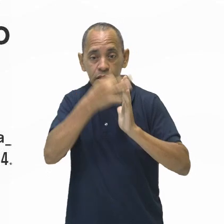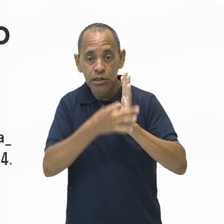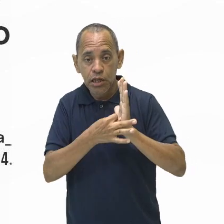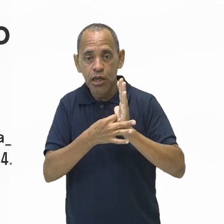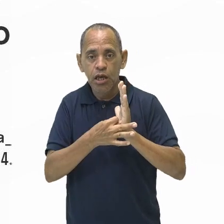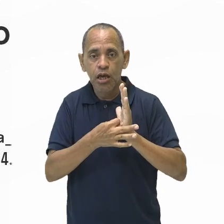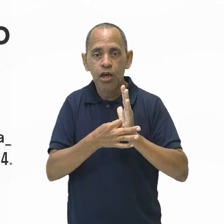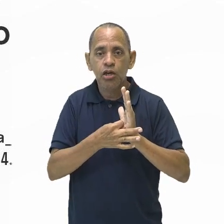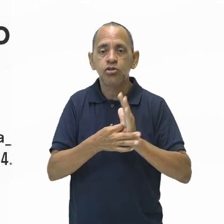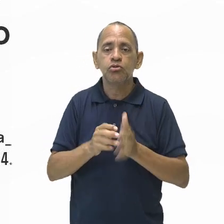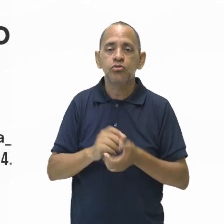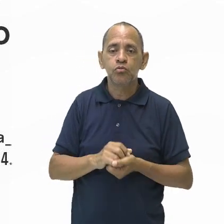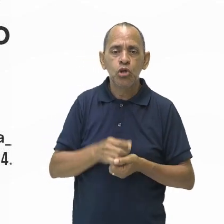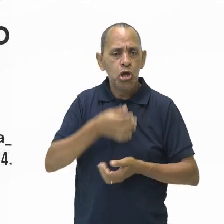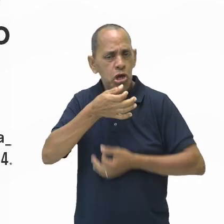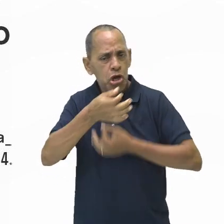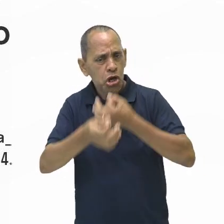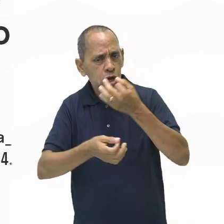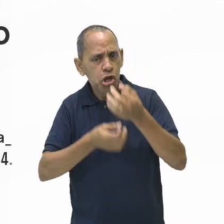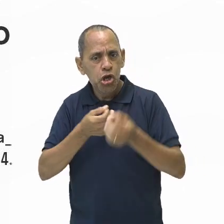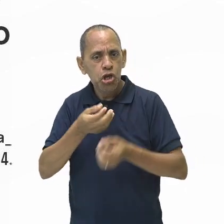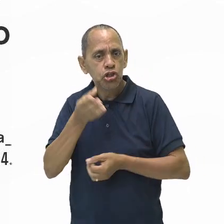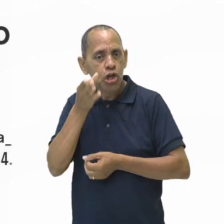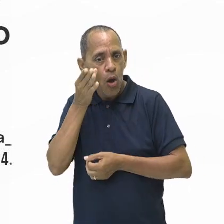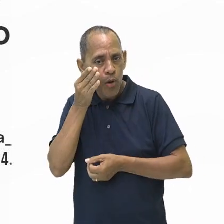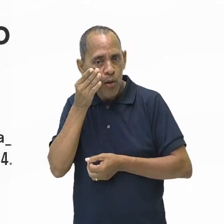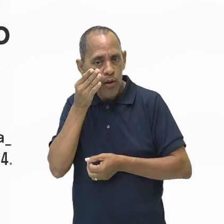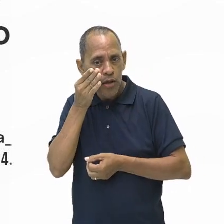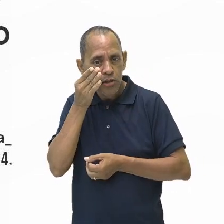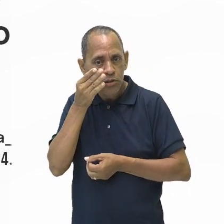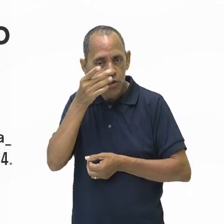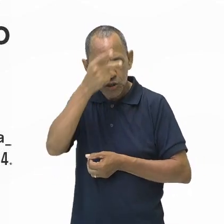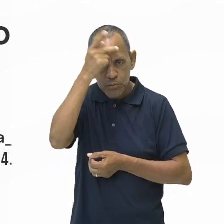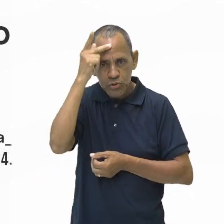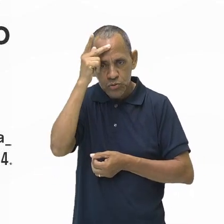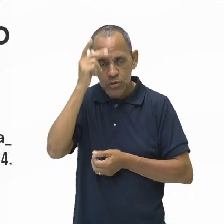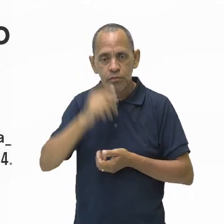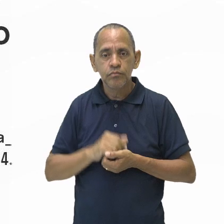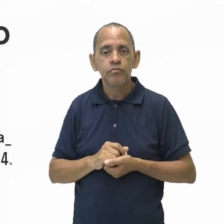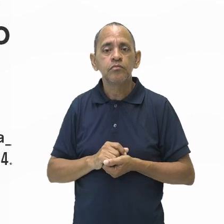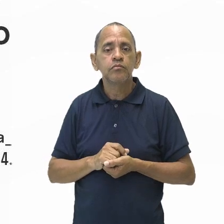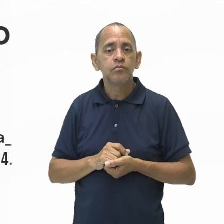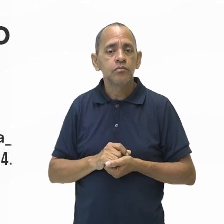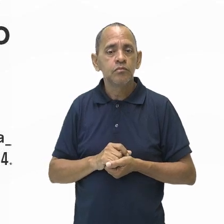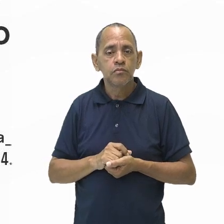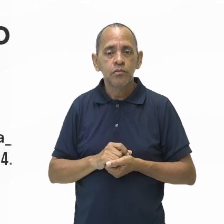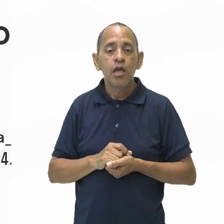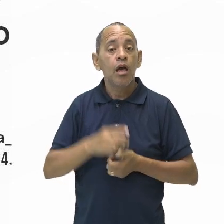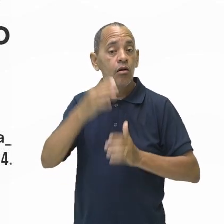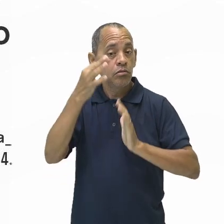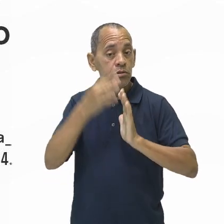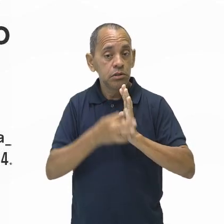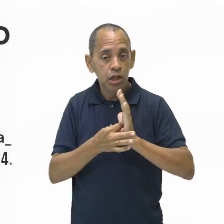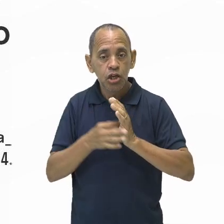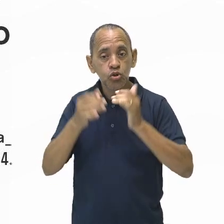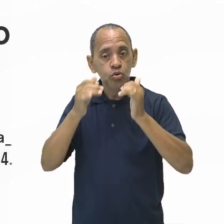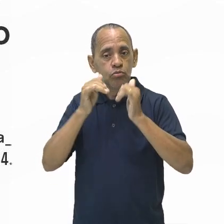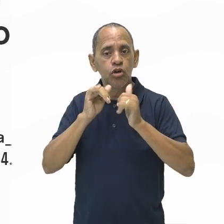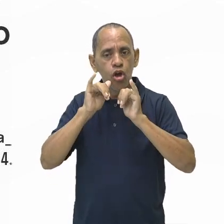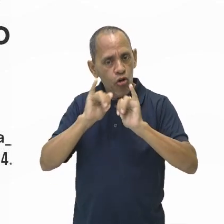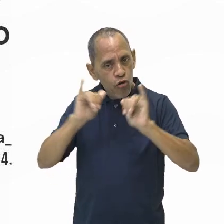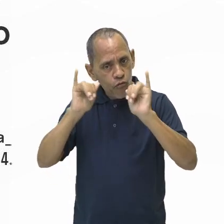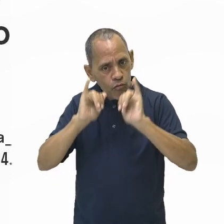valor, sem crítica ou apreciação do resenhador. Trata-se de um texto